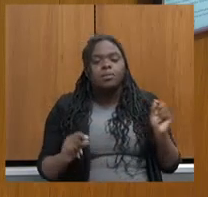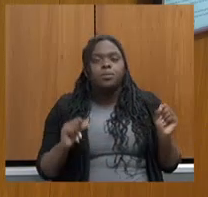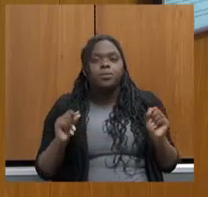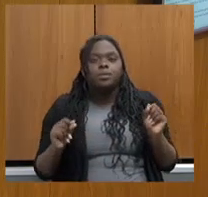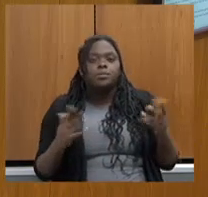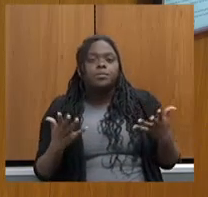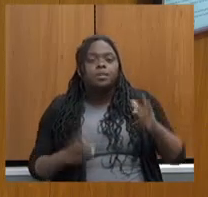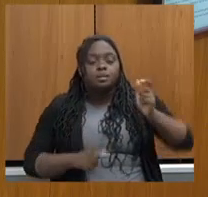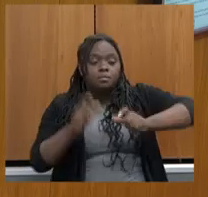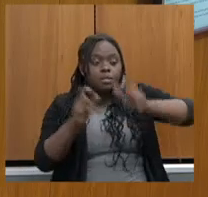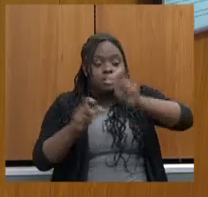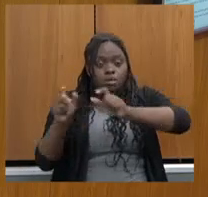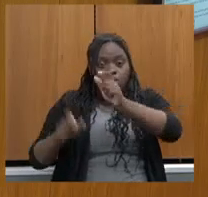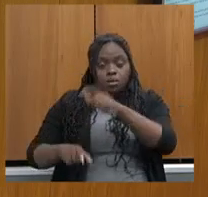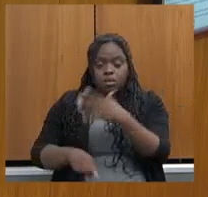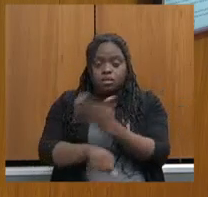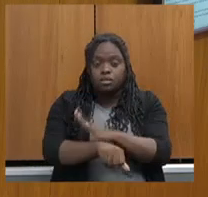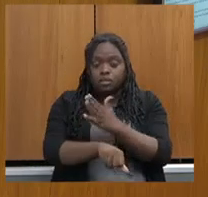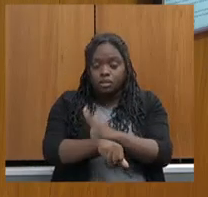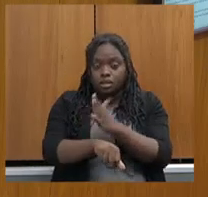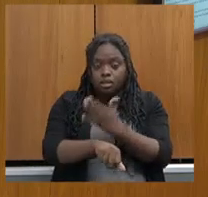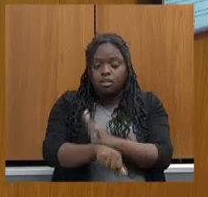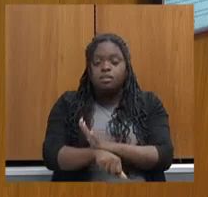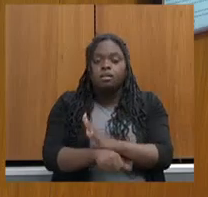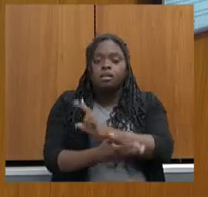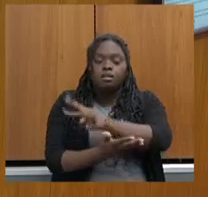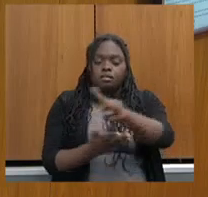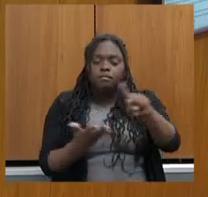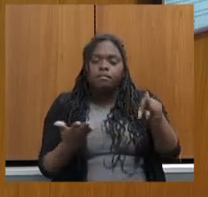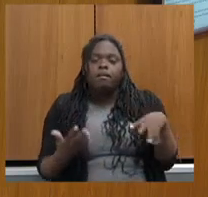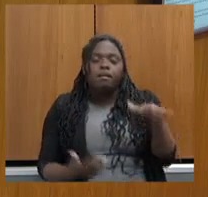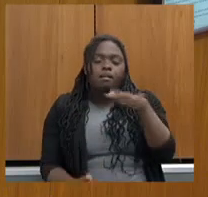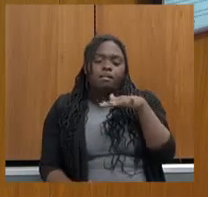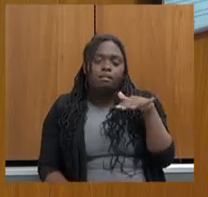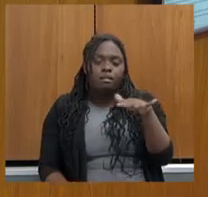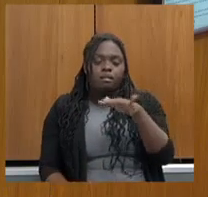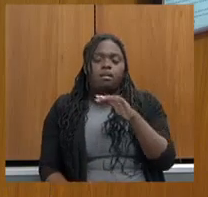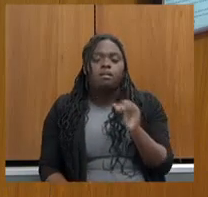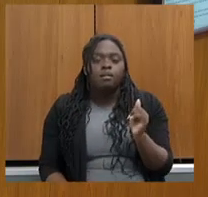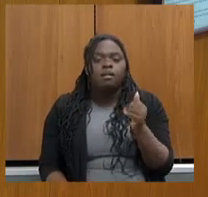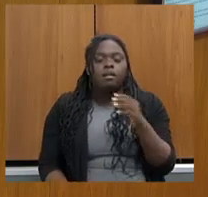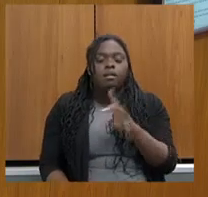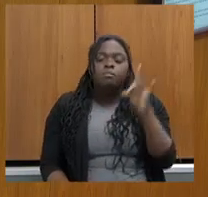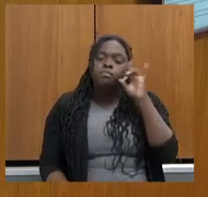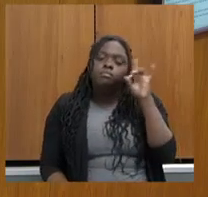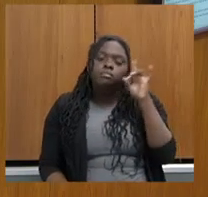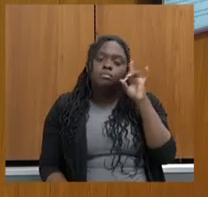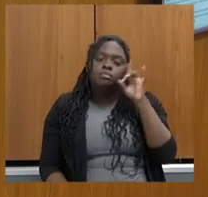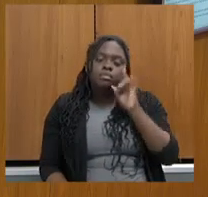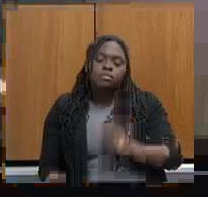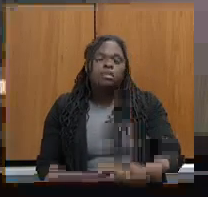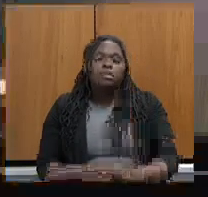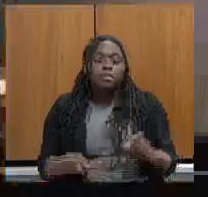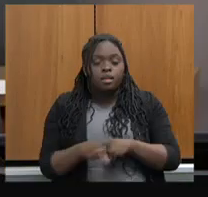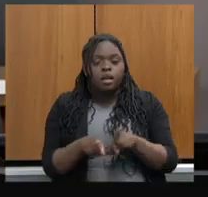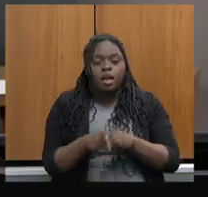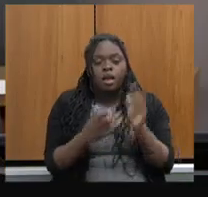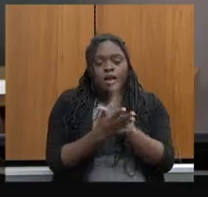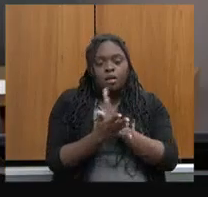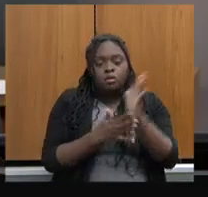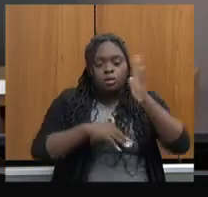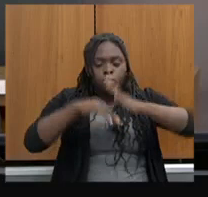pessoas que são treinadas em diversas situações para o dia a dia bem como alguns